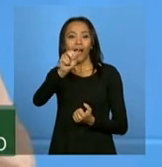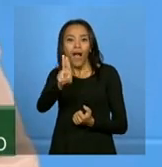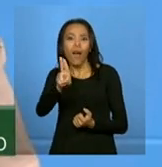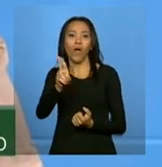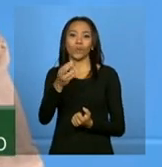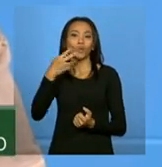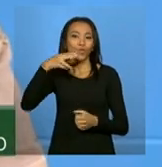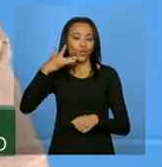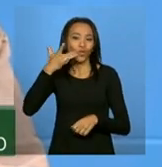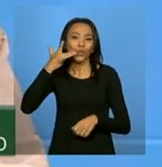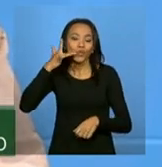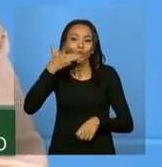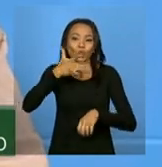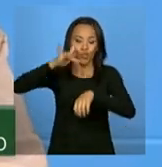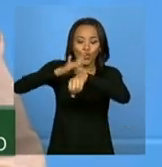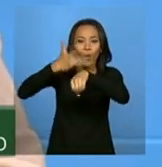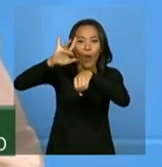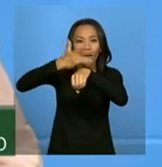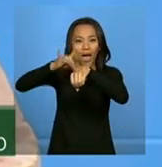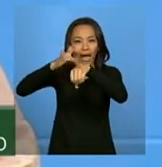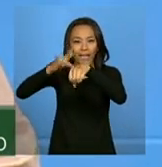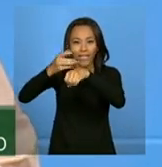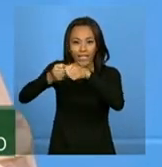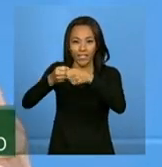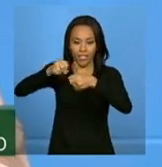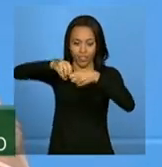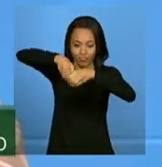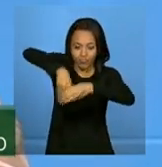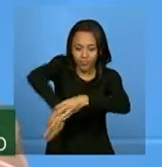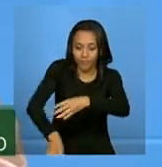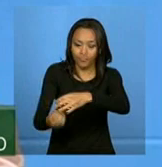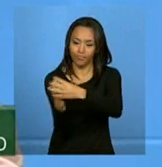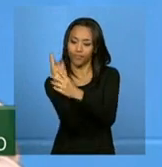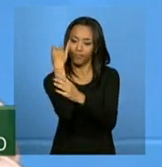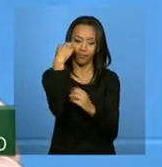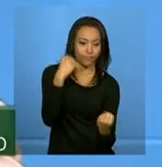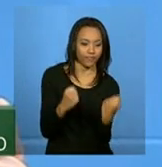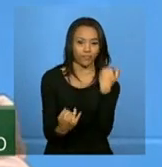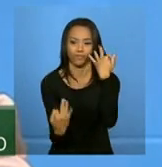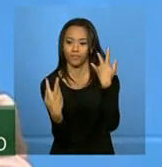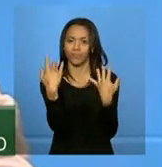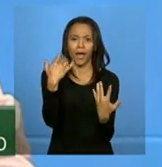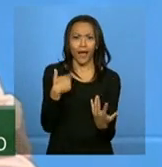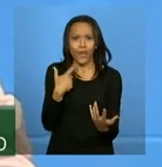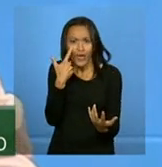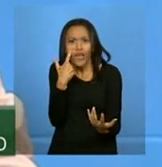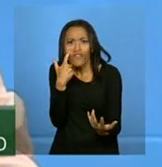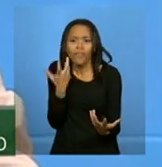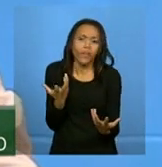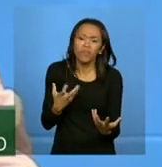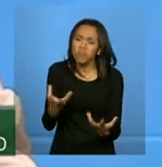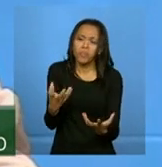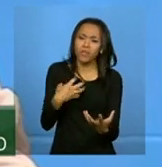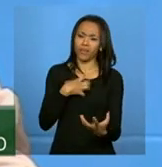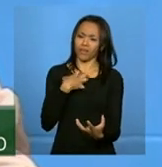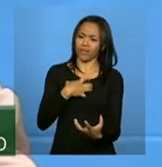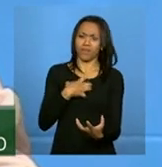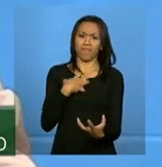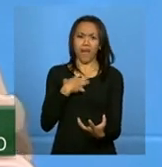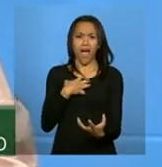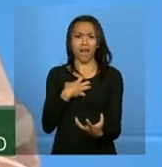para grandes empresas de chocolate, e eles não têm chance. Isso me deixa muito bravo, e eu quero ver essa raiva em vocês